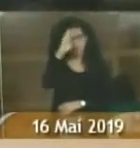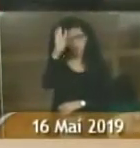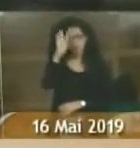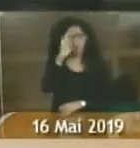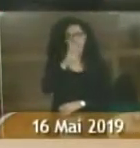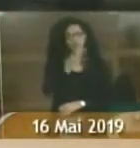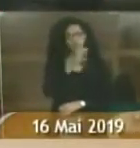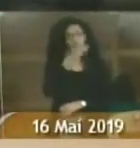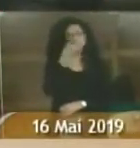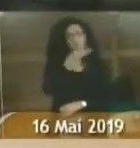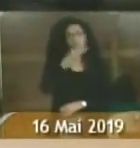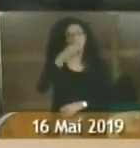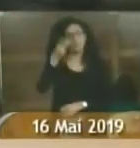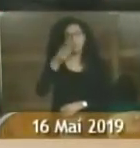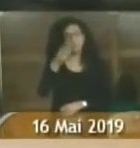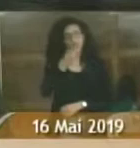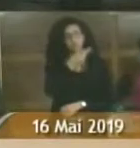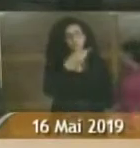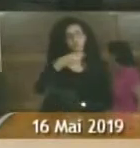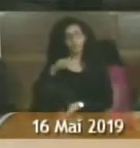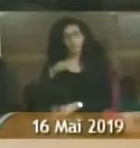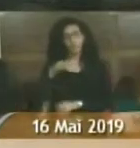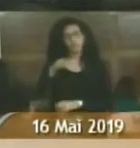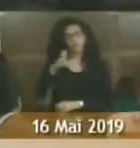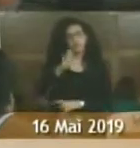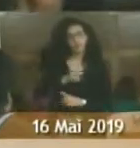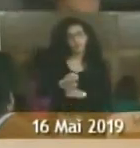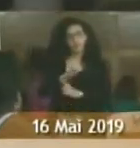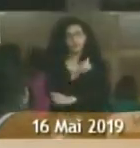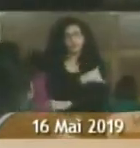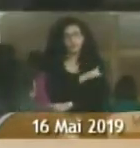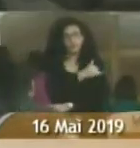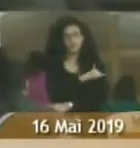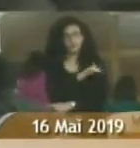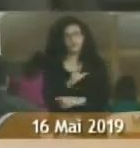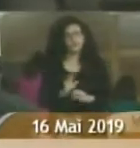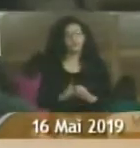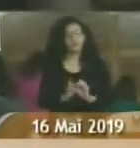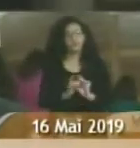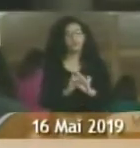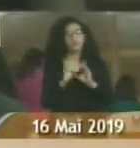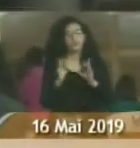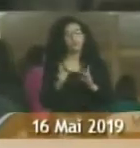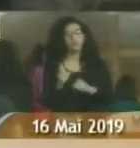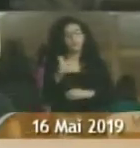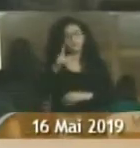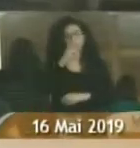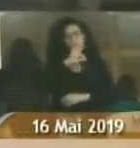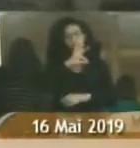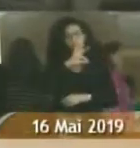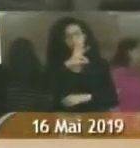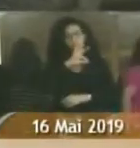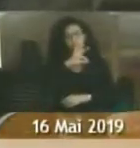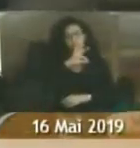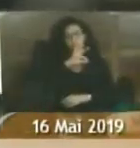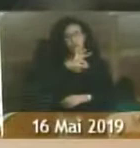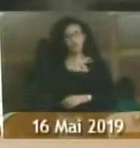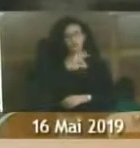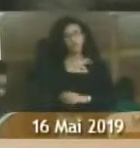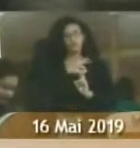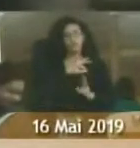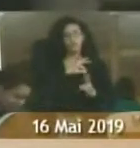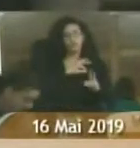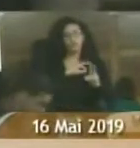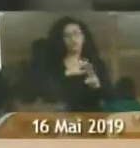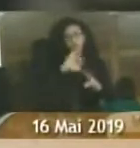33º Batalhão da Polícia Militar do Estado do Rio de Janeiro que disponibilize policiais militares 24 horas por dia no Hospital Geral da